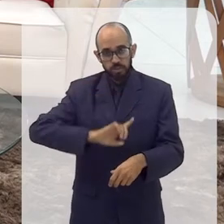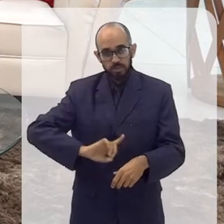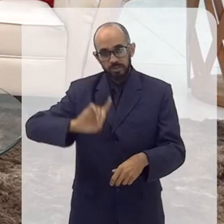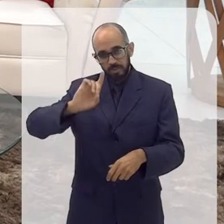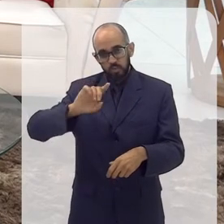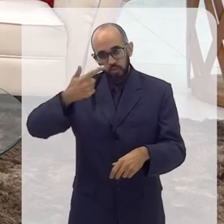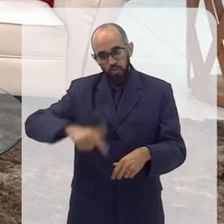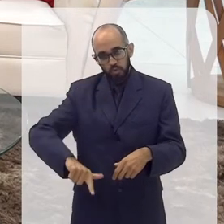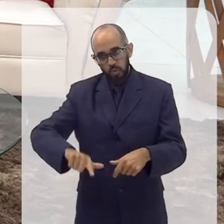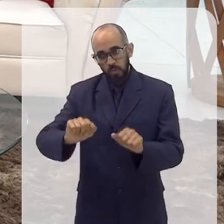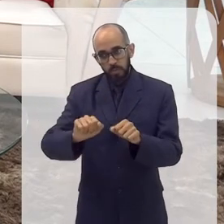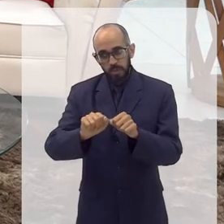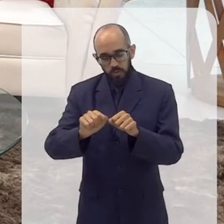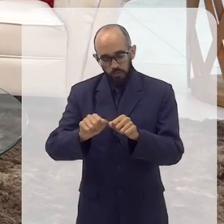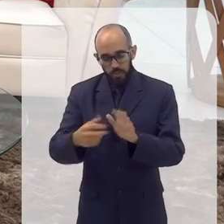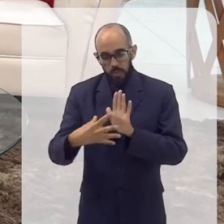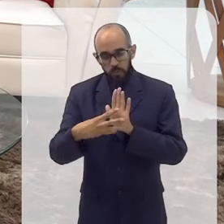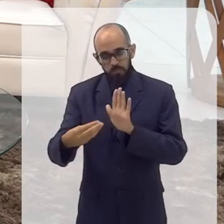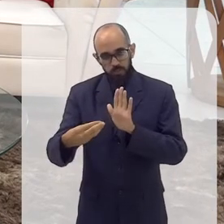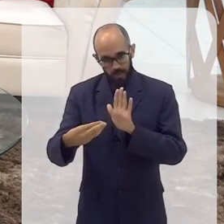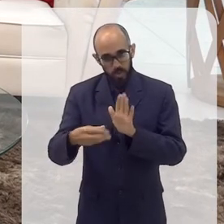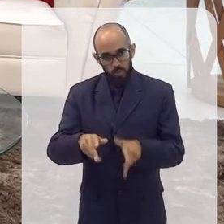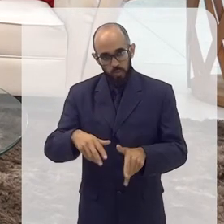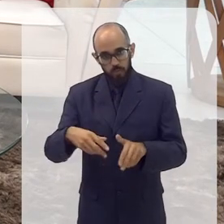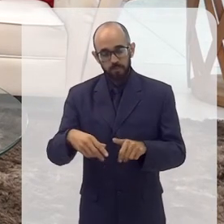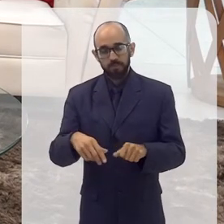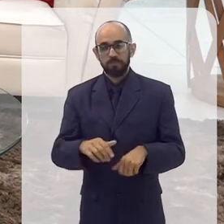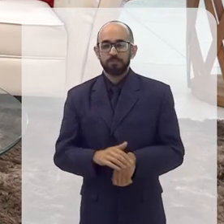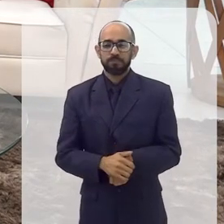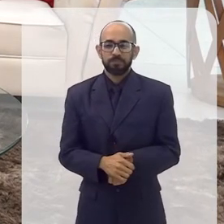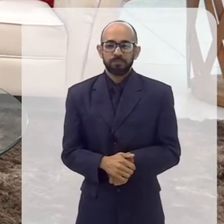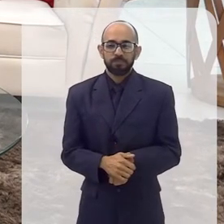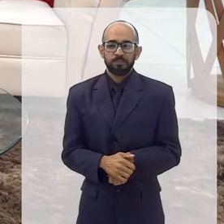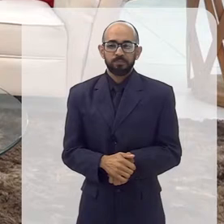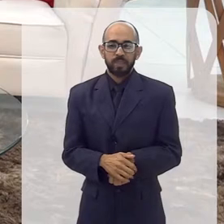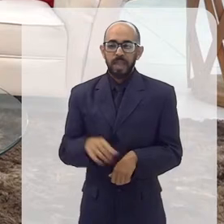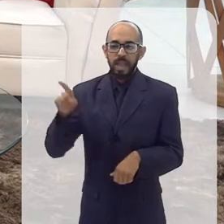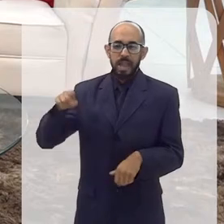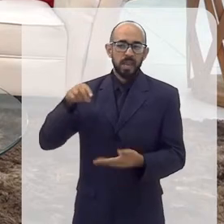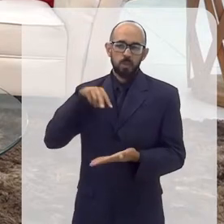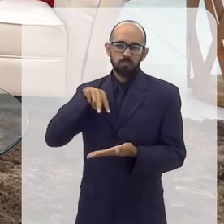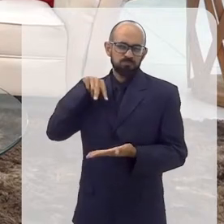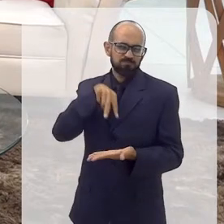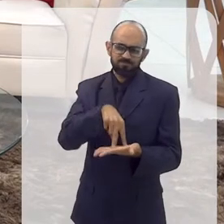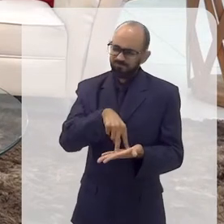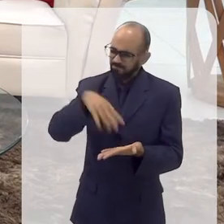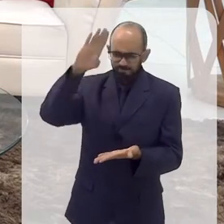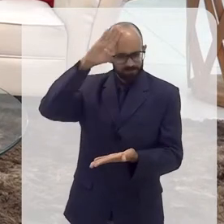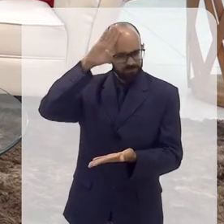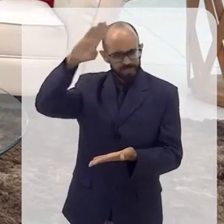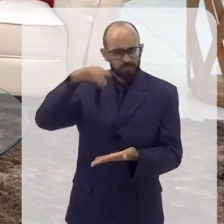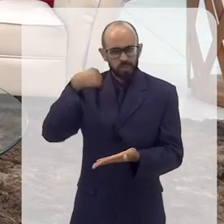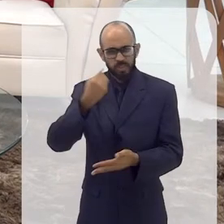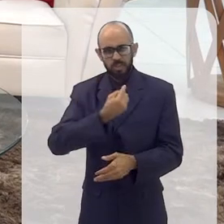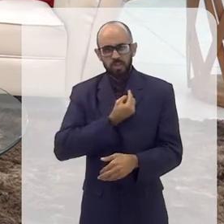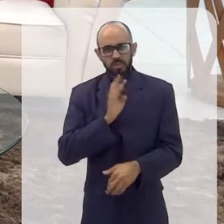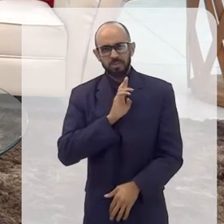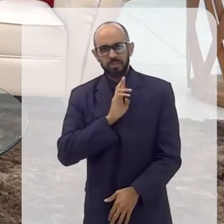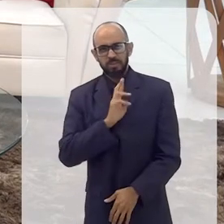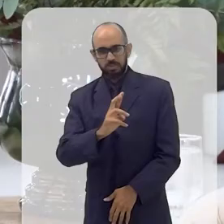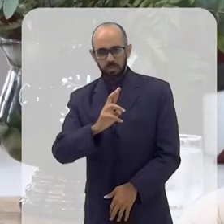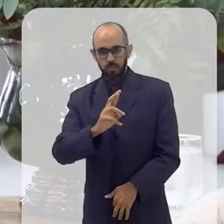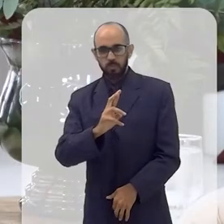novamente, impulsionados para fazer o bem. Então, Jesus Cristo é o personagem central, claro, da nossa